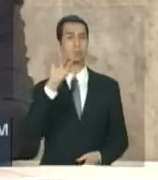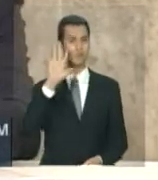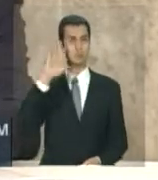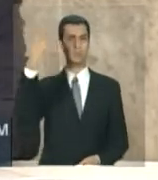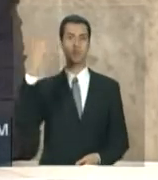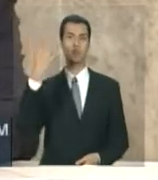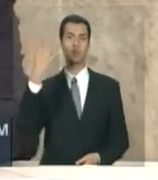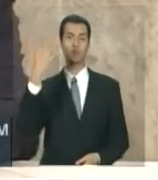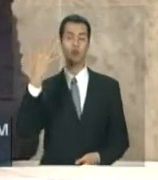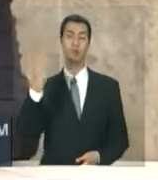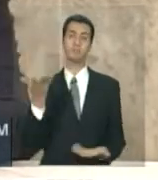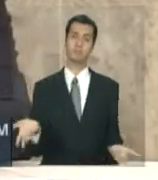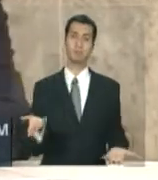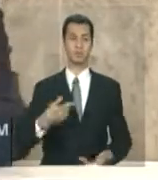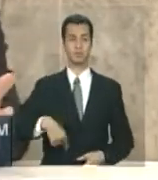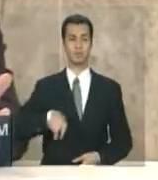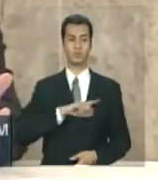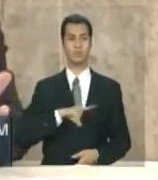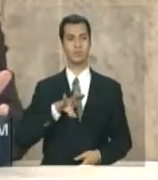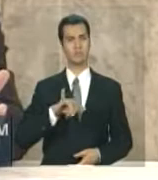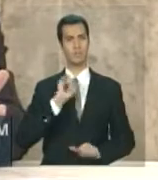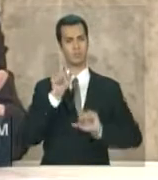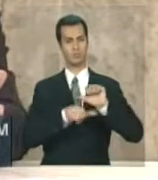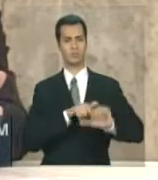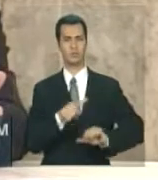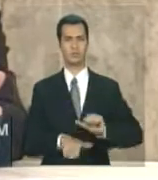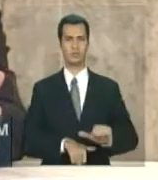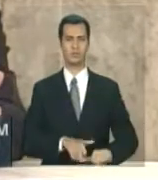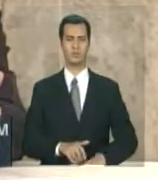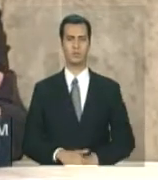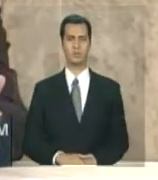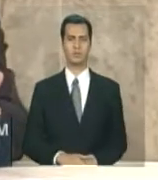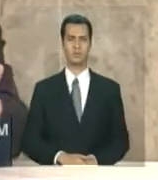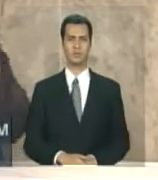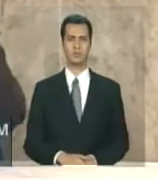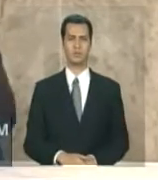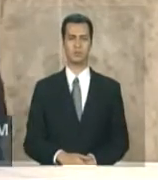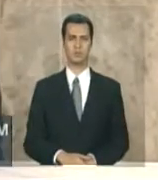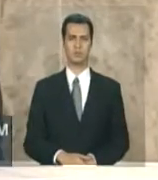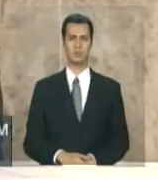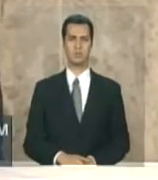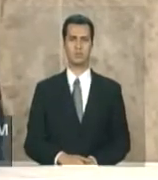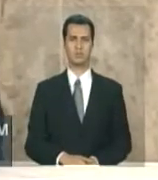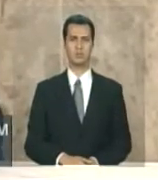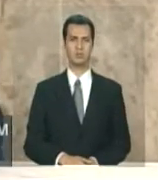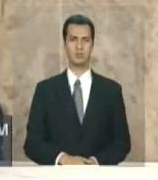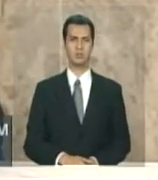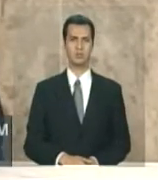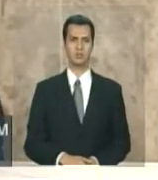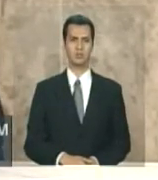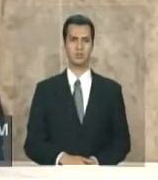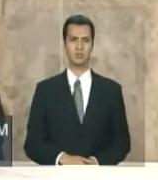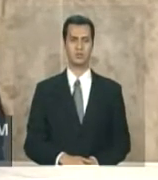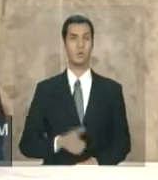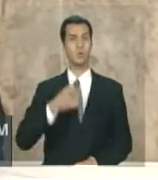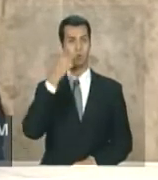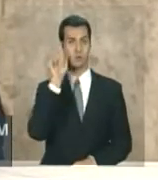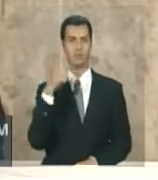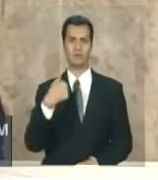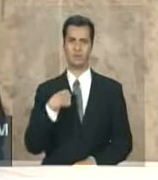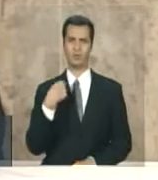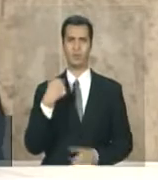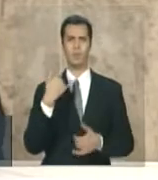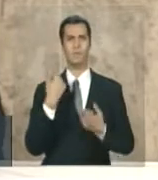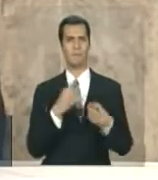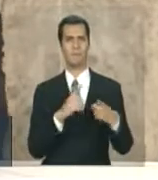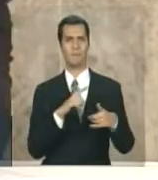que eu tenho certeza nós conseguiremos reverter. Ministro. Ontem ainda fiz uma brincadeira, se pode ser considerada